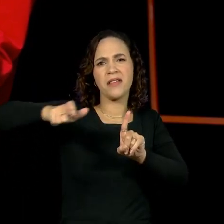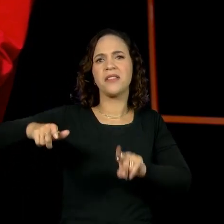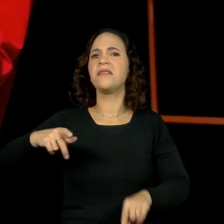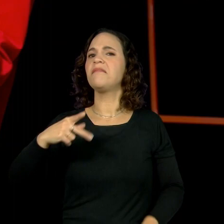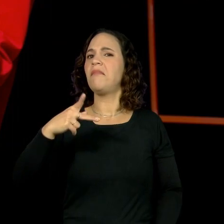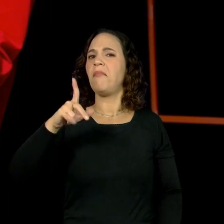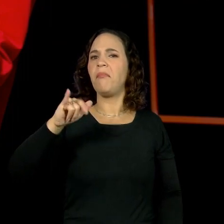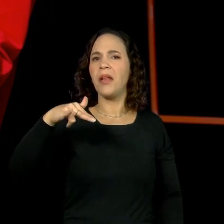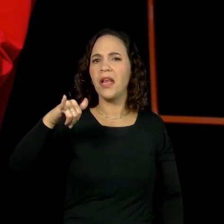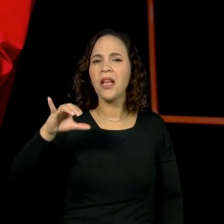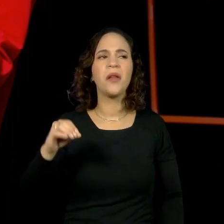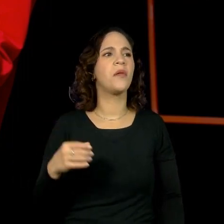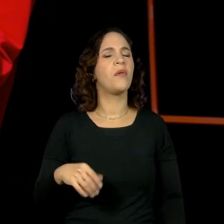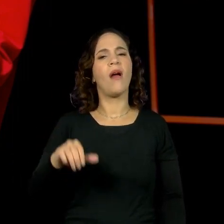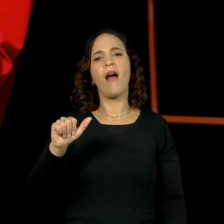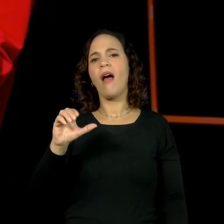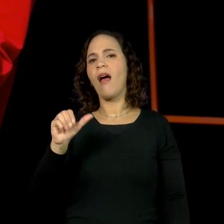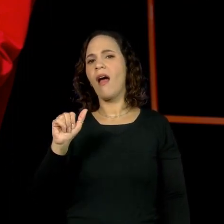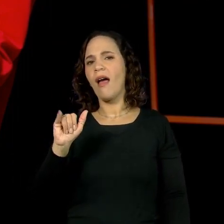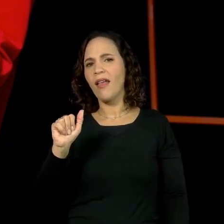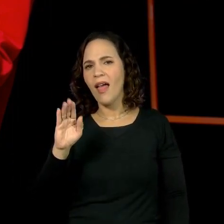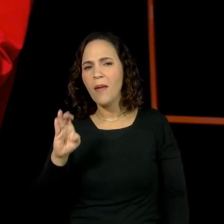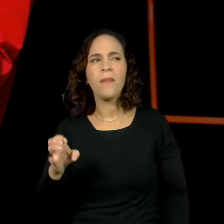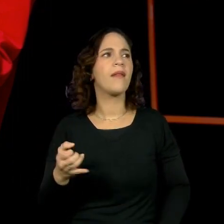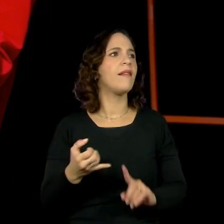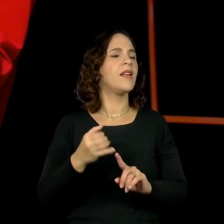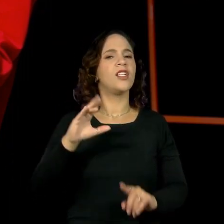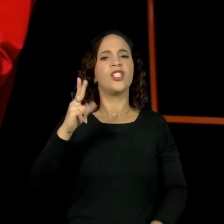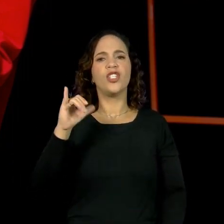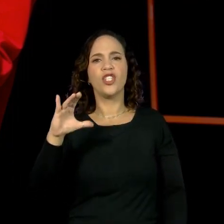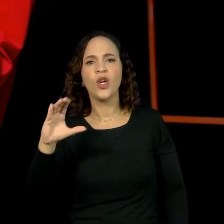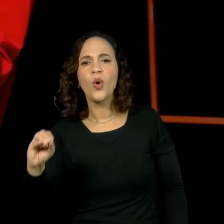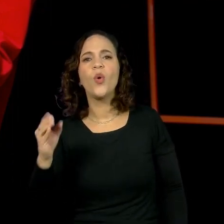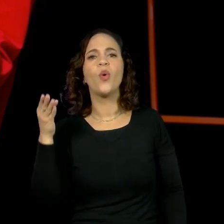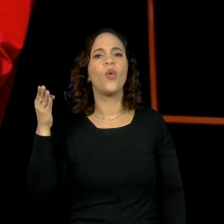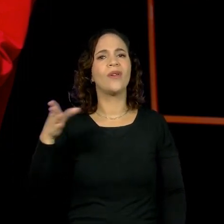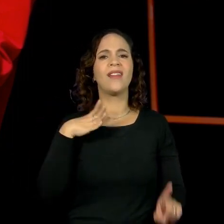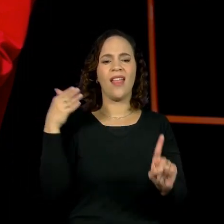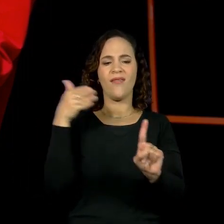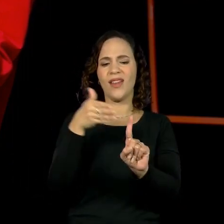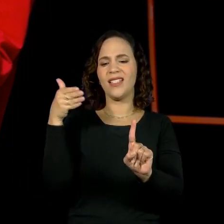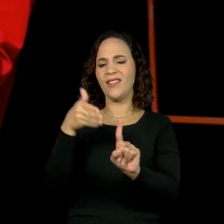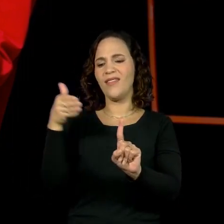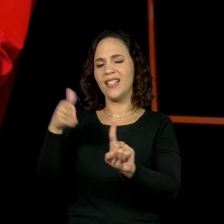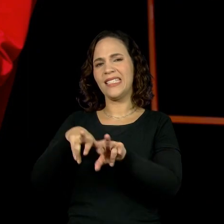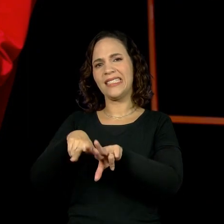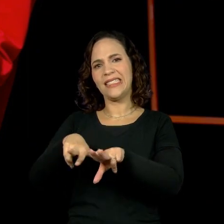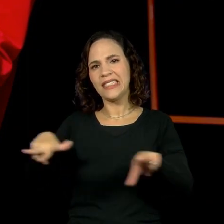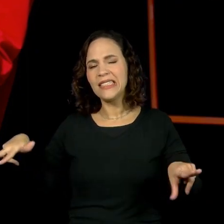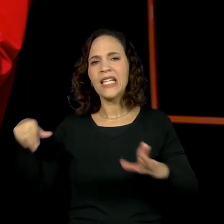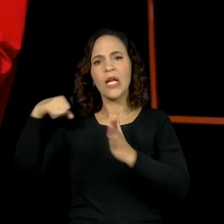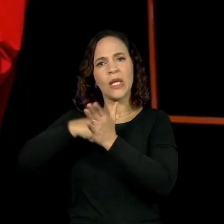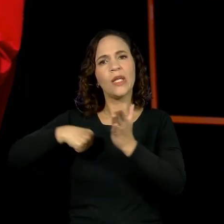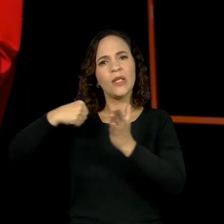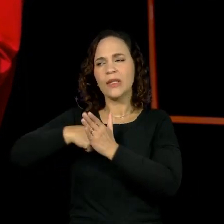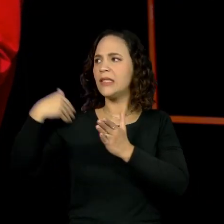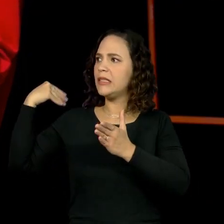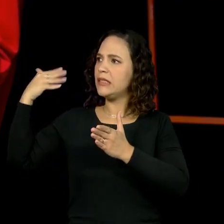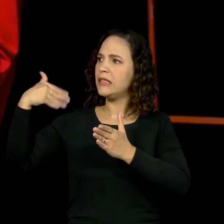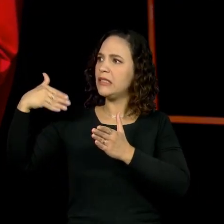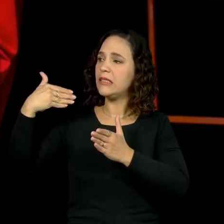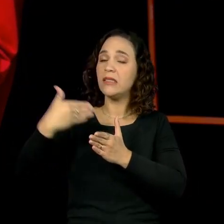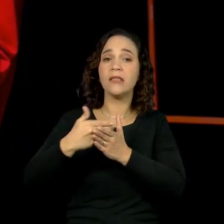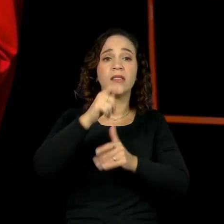João Acaiabe, e tanta Chico de Assis, o dramaturgo, tanta gente lutou, muita gente